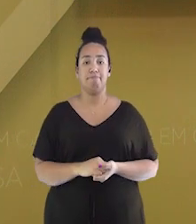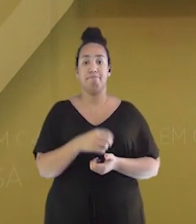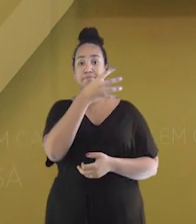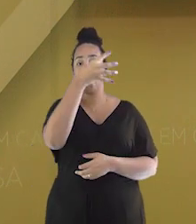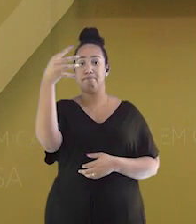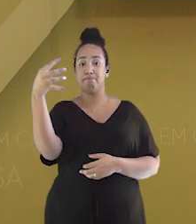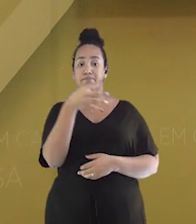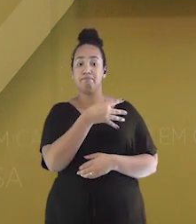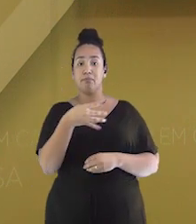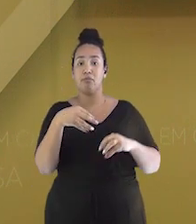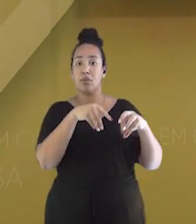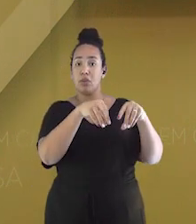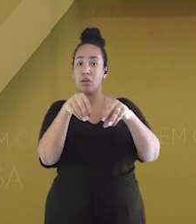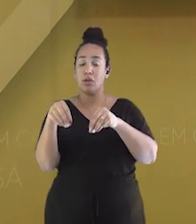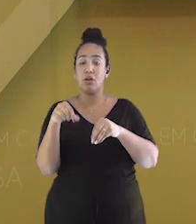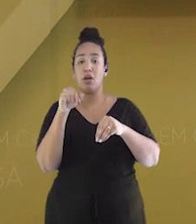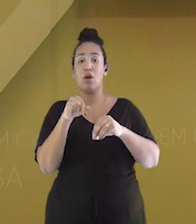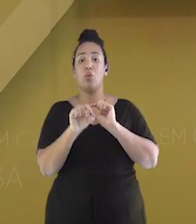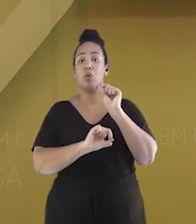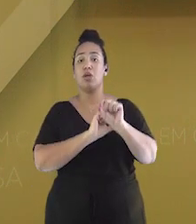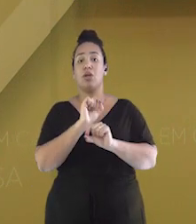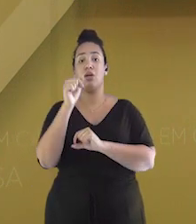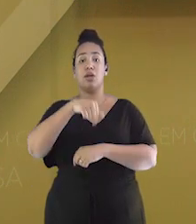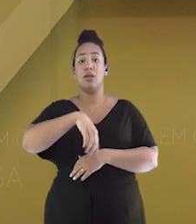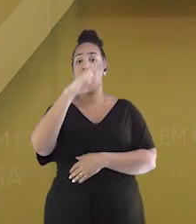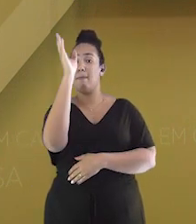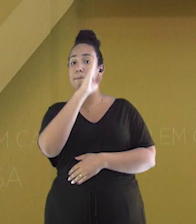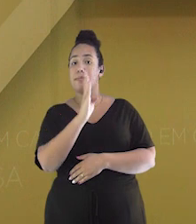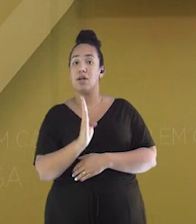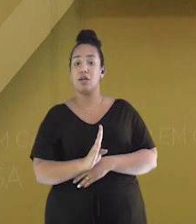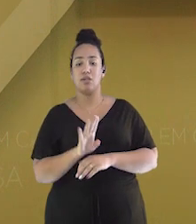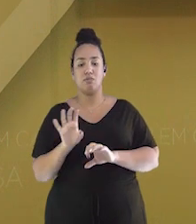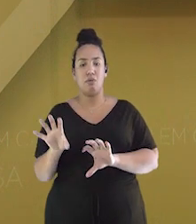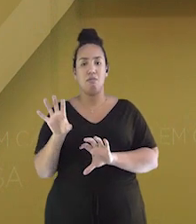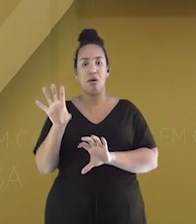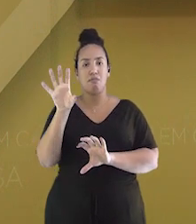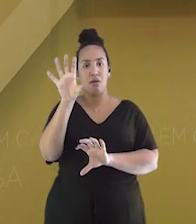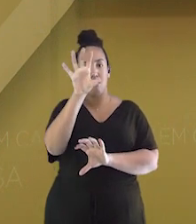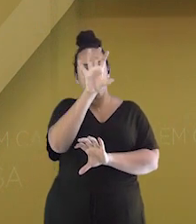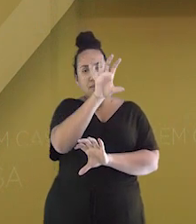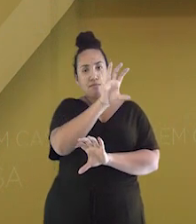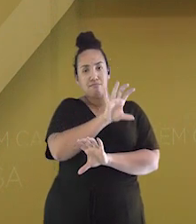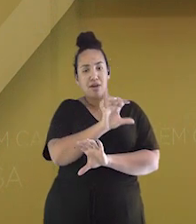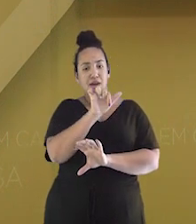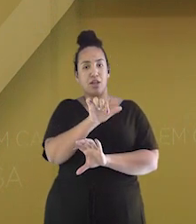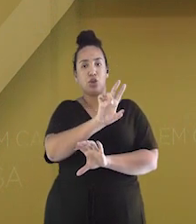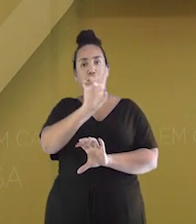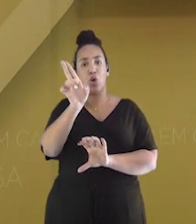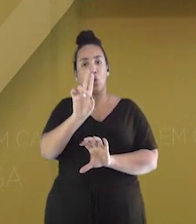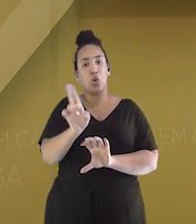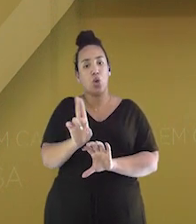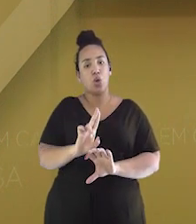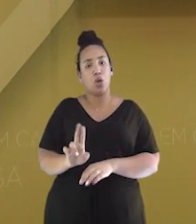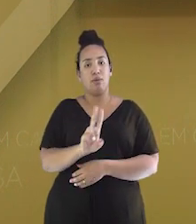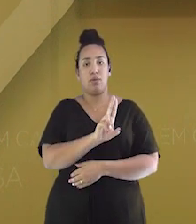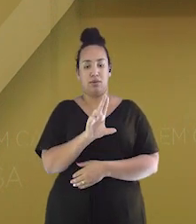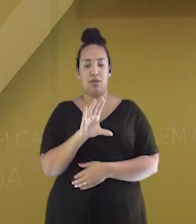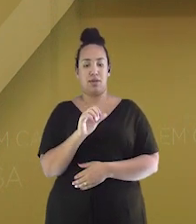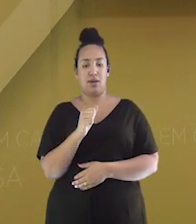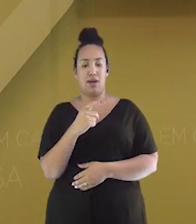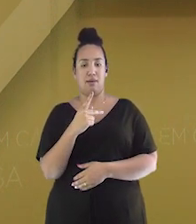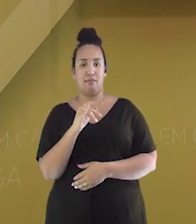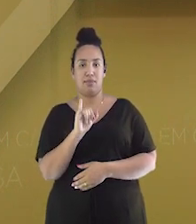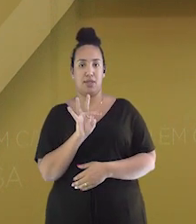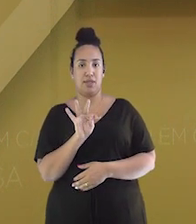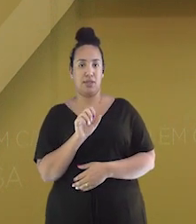hereditárias foi o nome dado à divisão do Brasil e vários pedaços de terra que levaram o nome de capitanias, e foi a